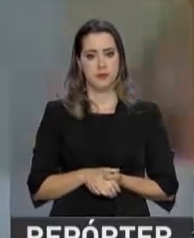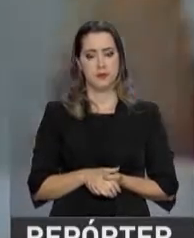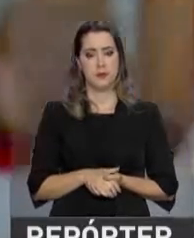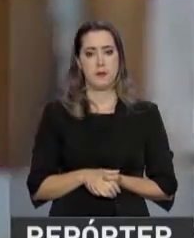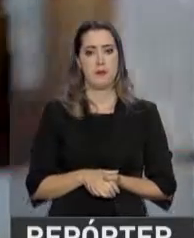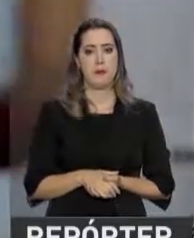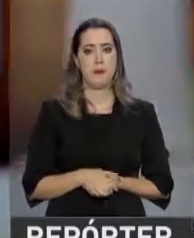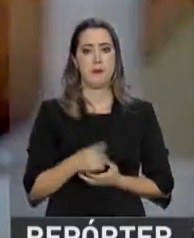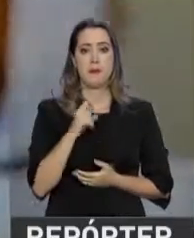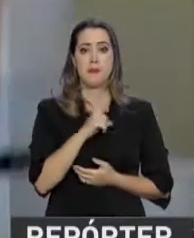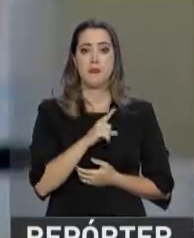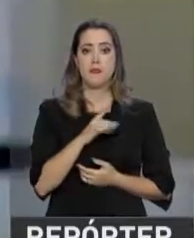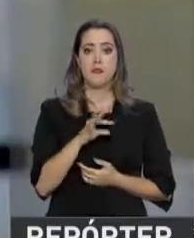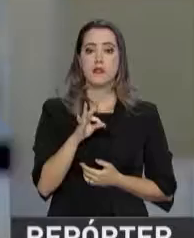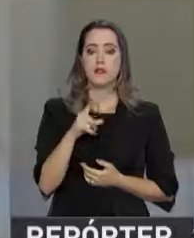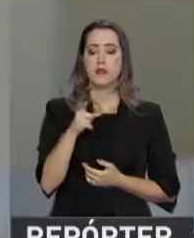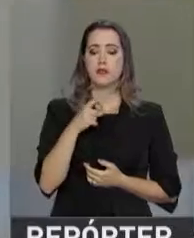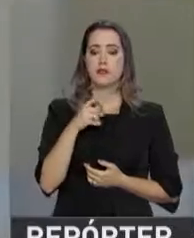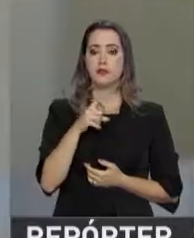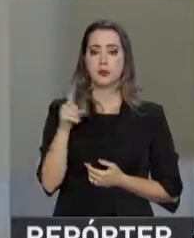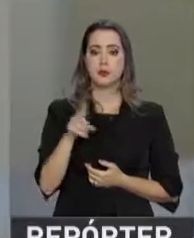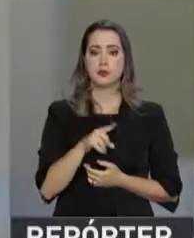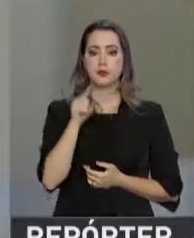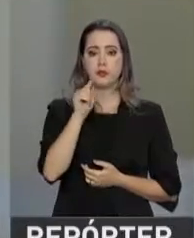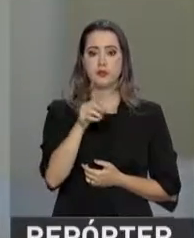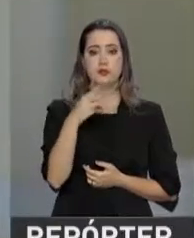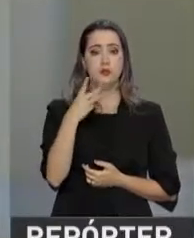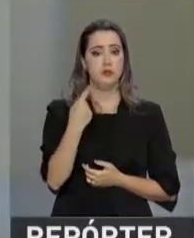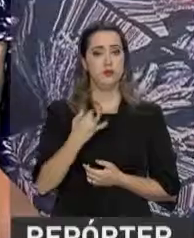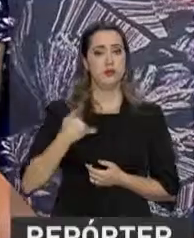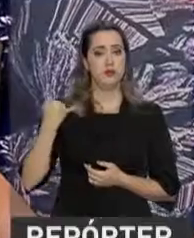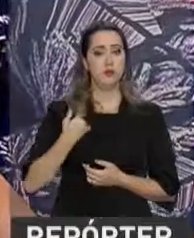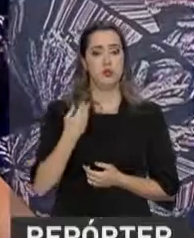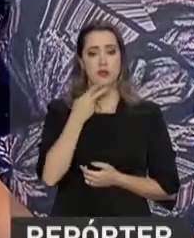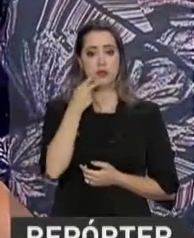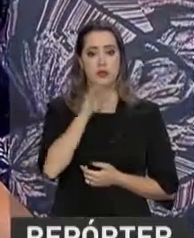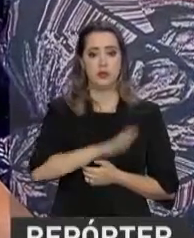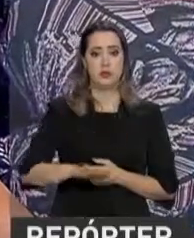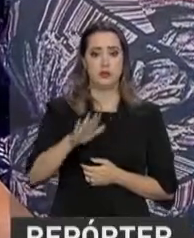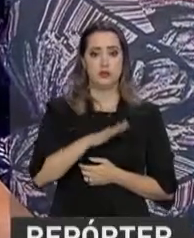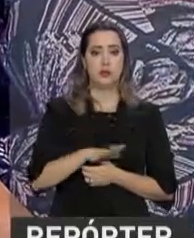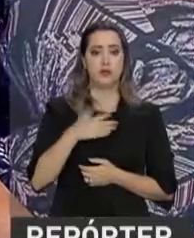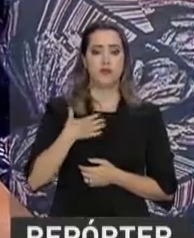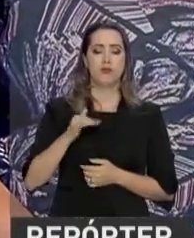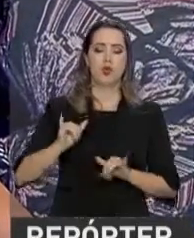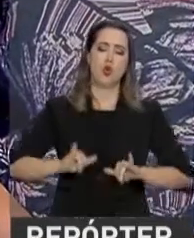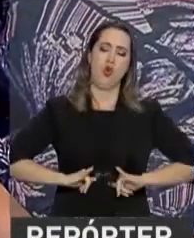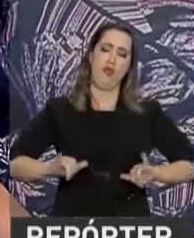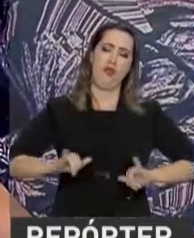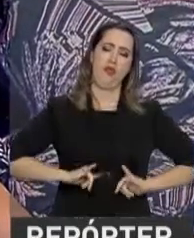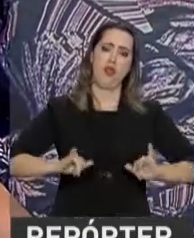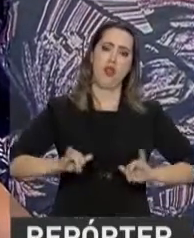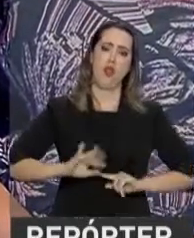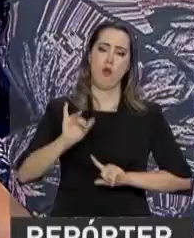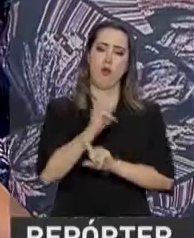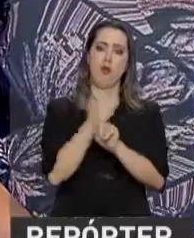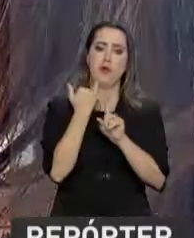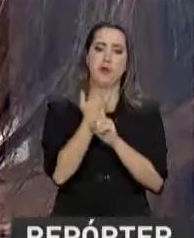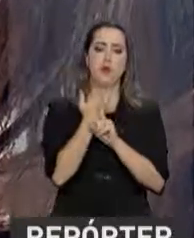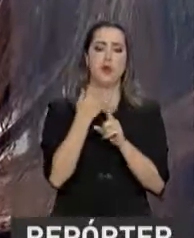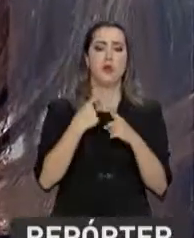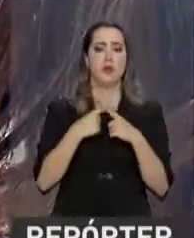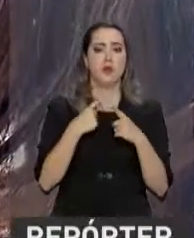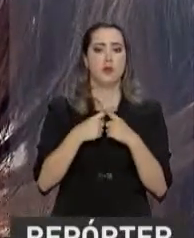31 anos conta que quando era criança sofreu muito bullying na escola o motivo o cabelo crespo e